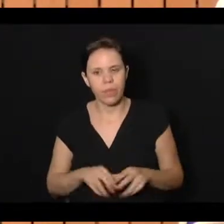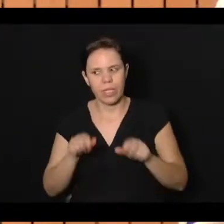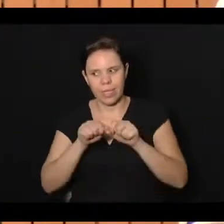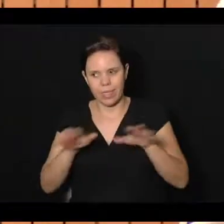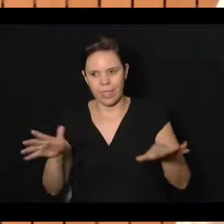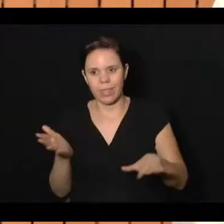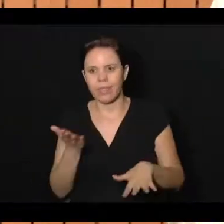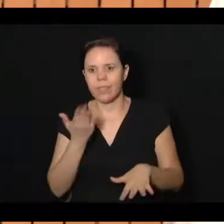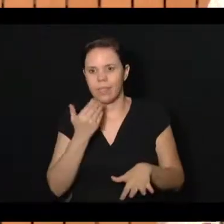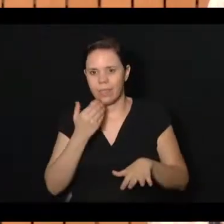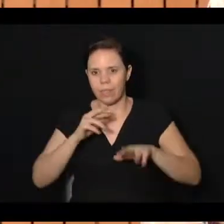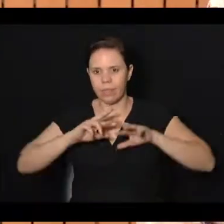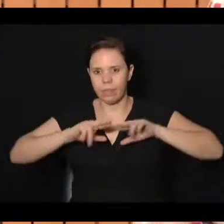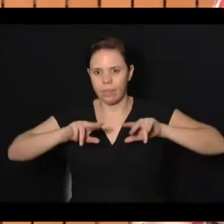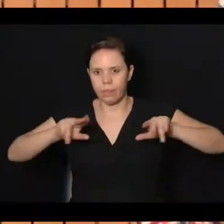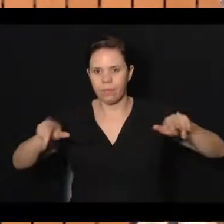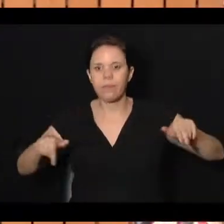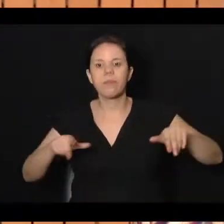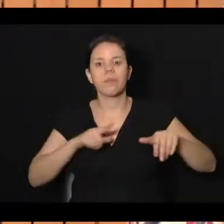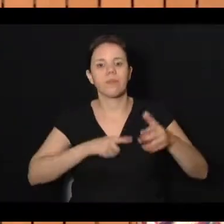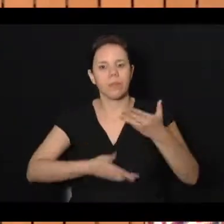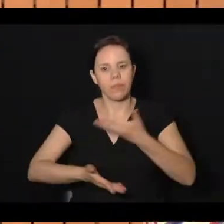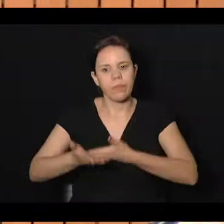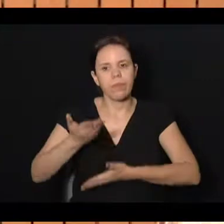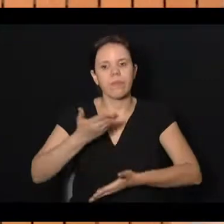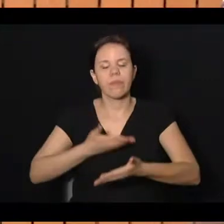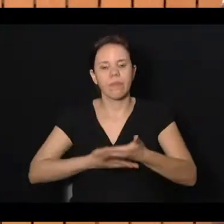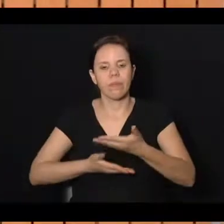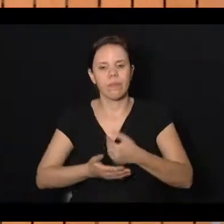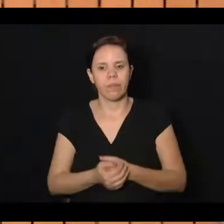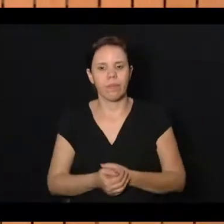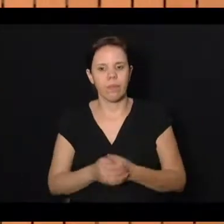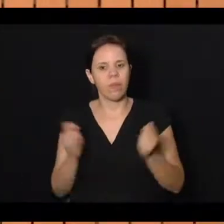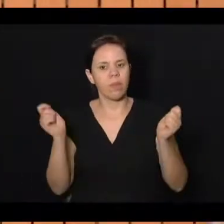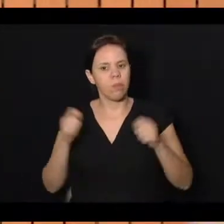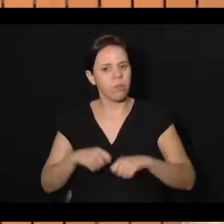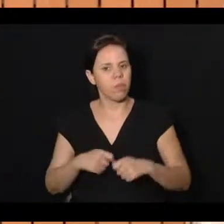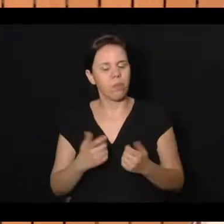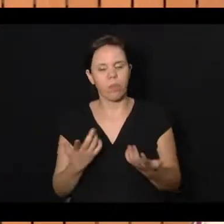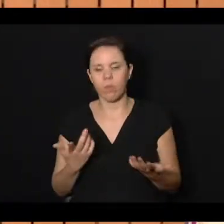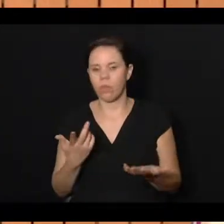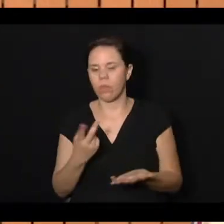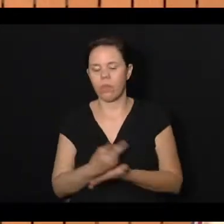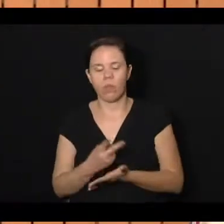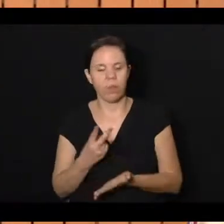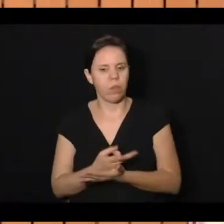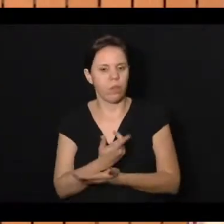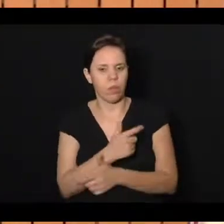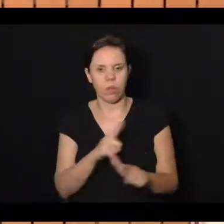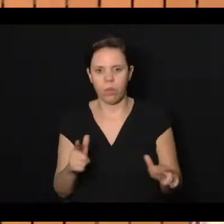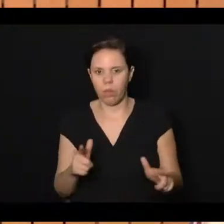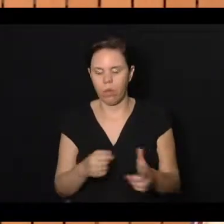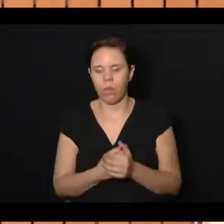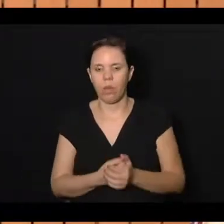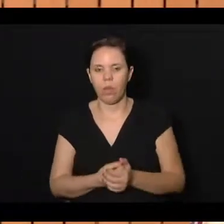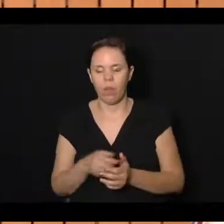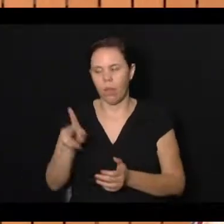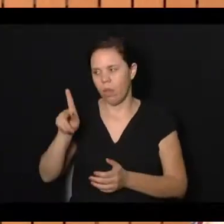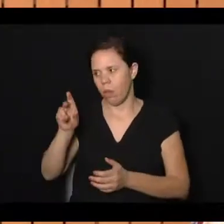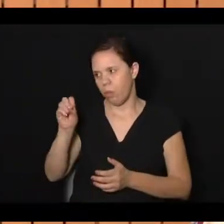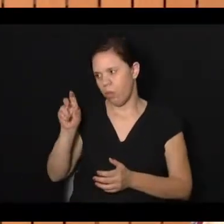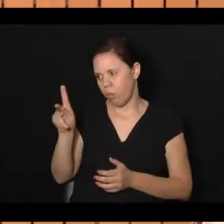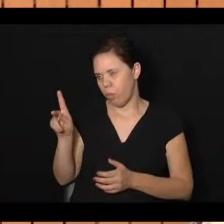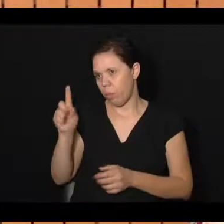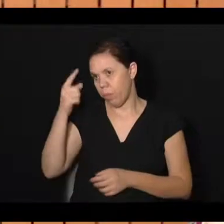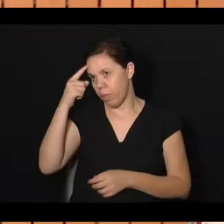ele tem um mar de convivência também só que ele não tem a mesma potência que o centro pop tem que o centro pop é um serviço que lhes é mais pensada